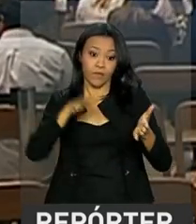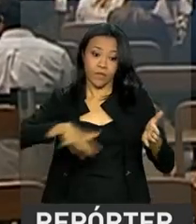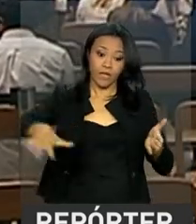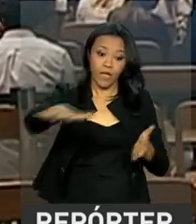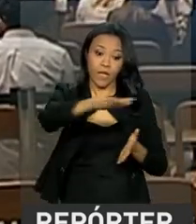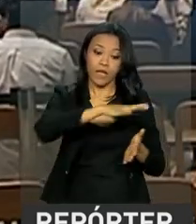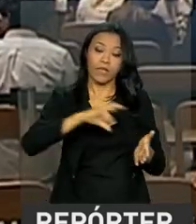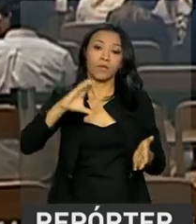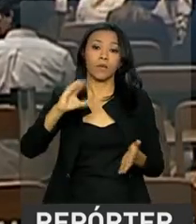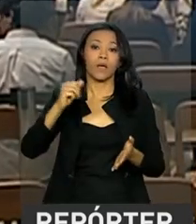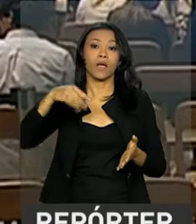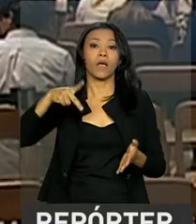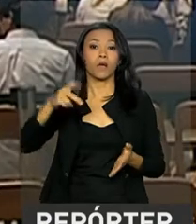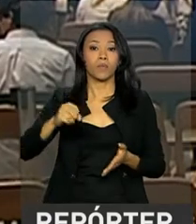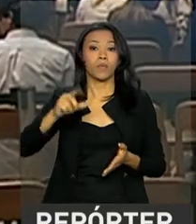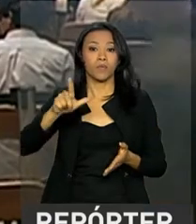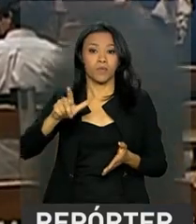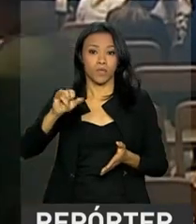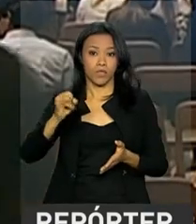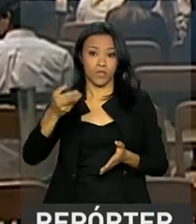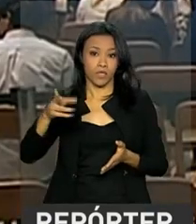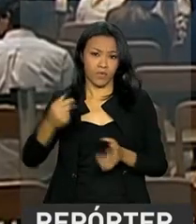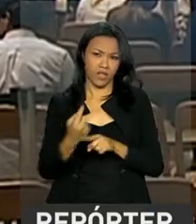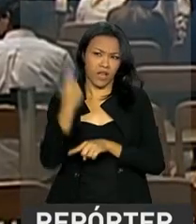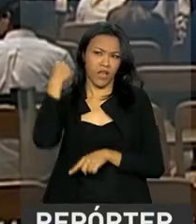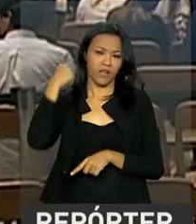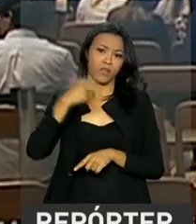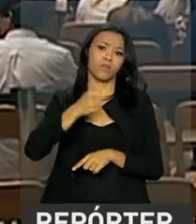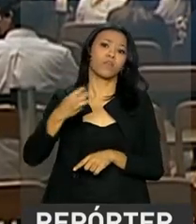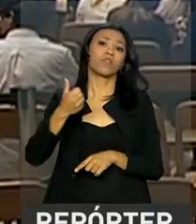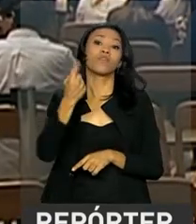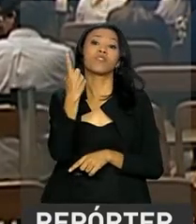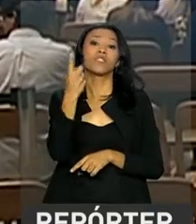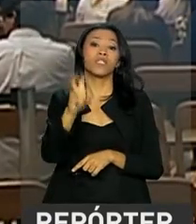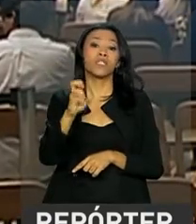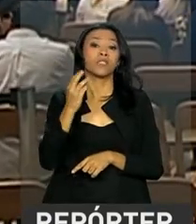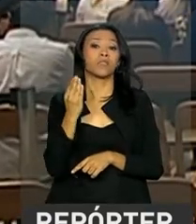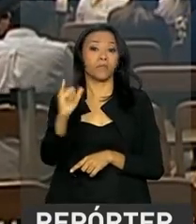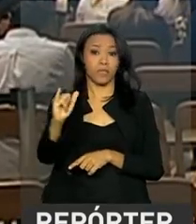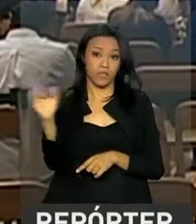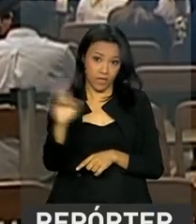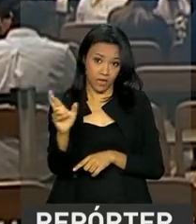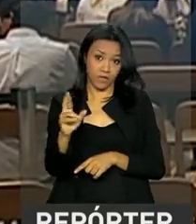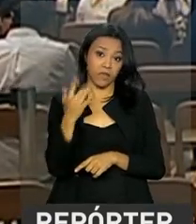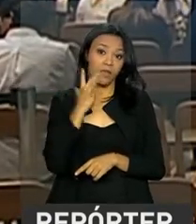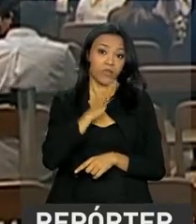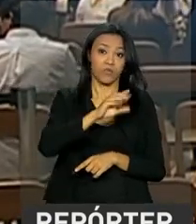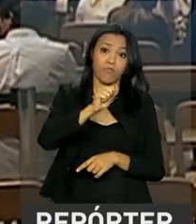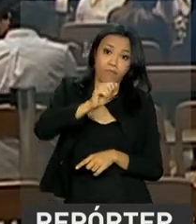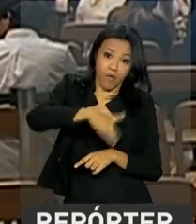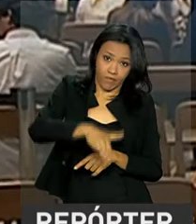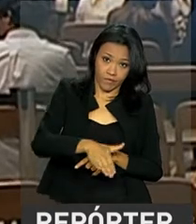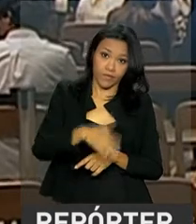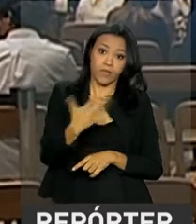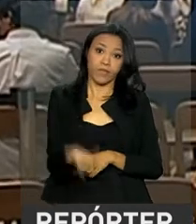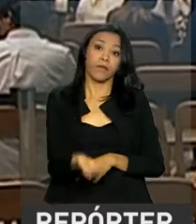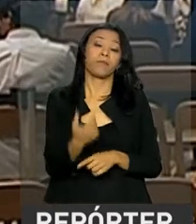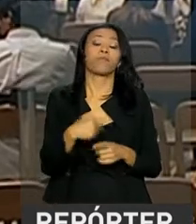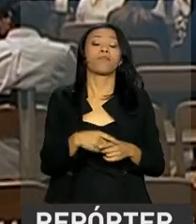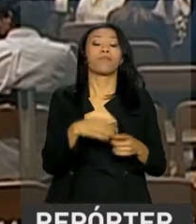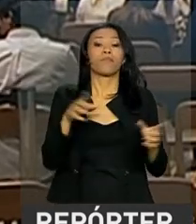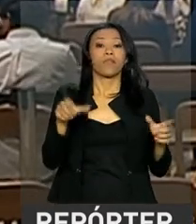Libra, na Bacia de Santos, em 2013, que foi de 15 bilhões de reais. A Advocacia Geral da União